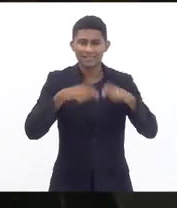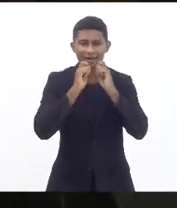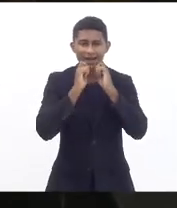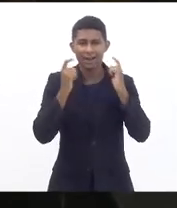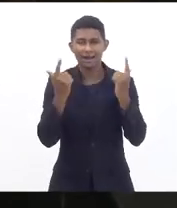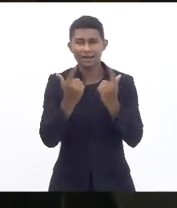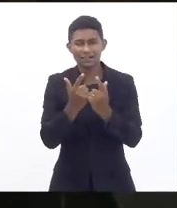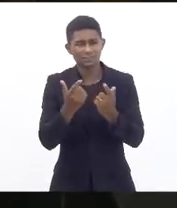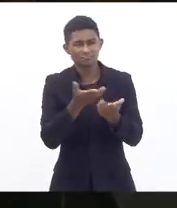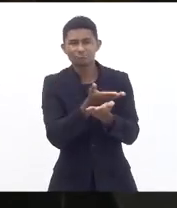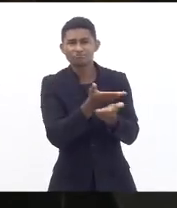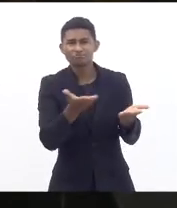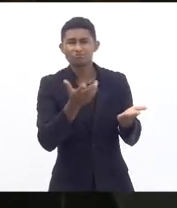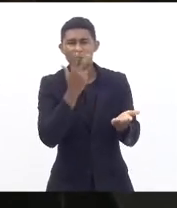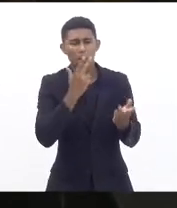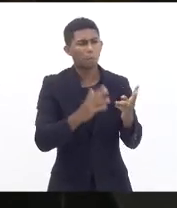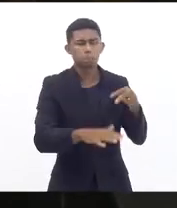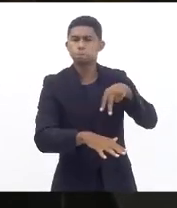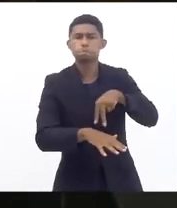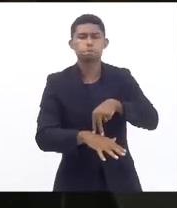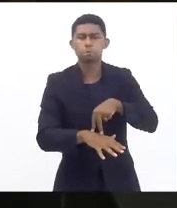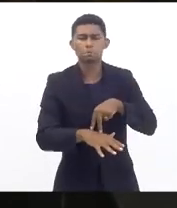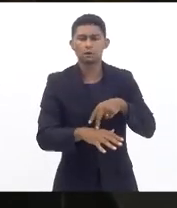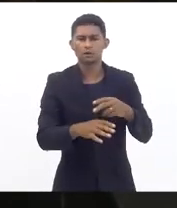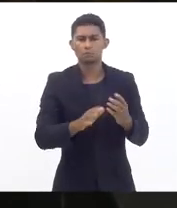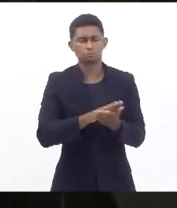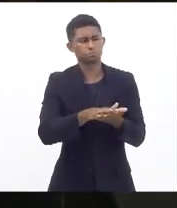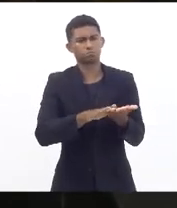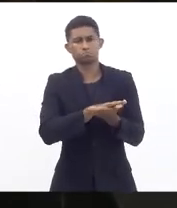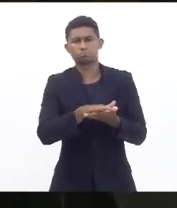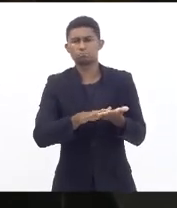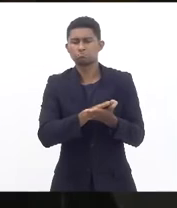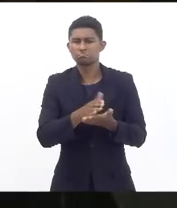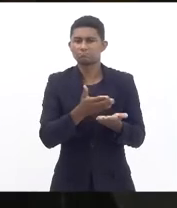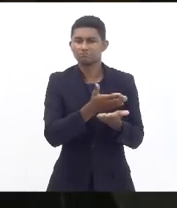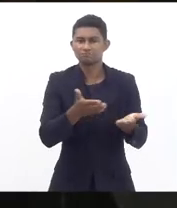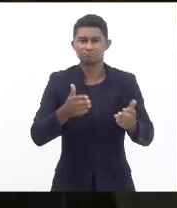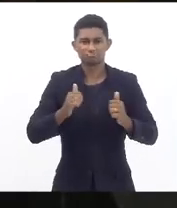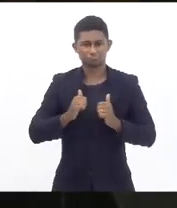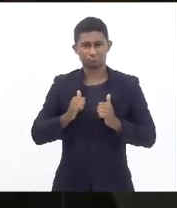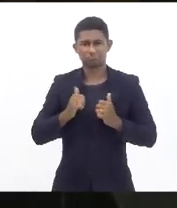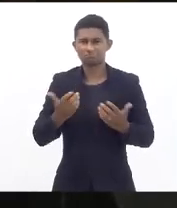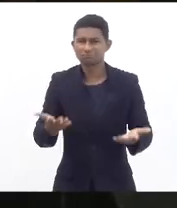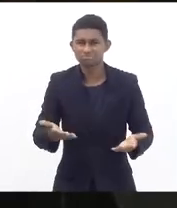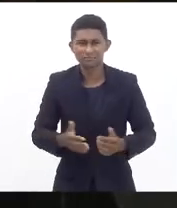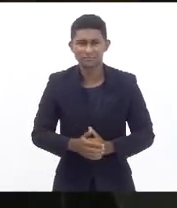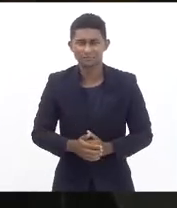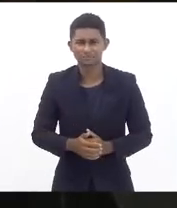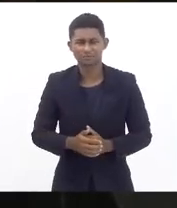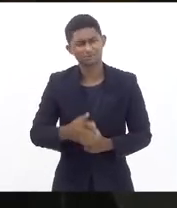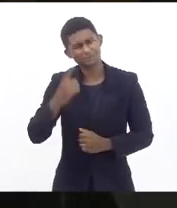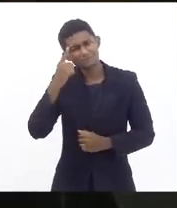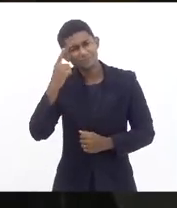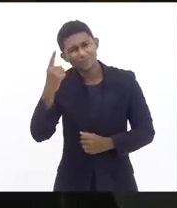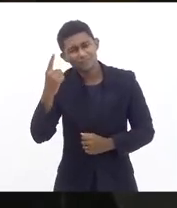parlamento se posicionar sobre tal tema, com uma invasão,